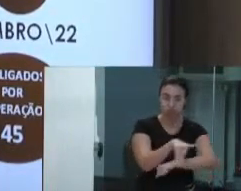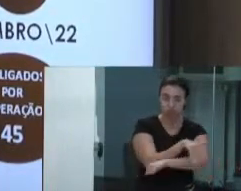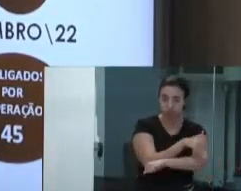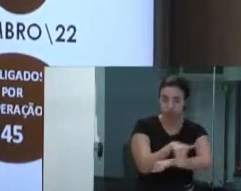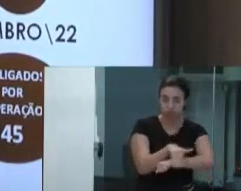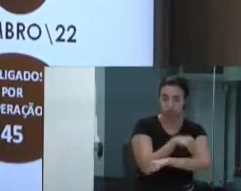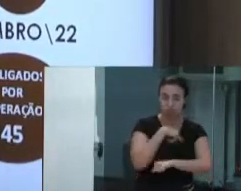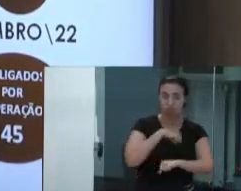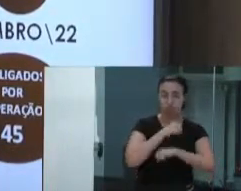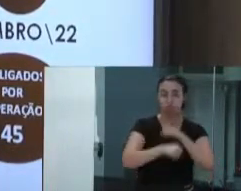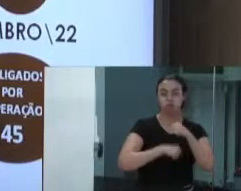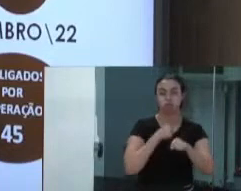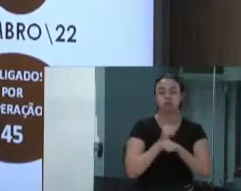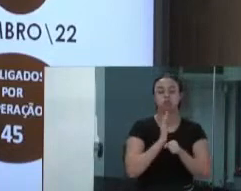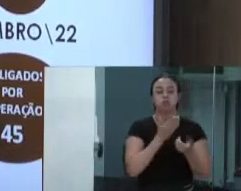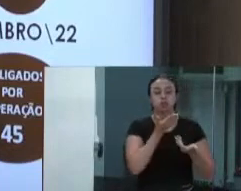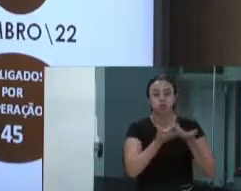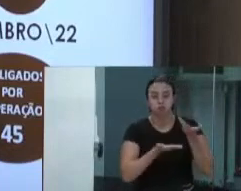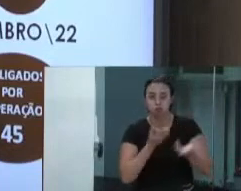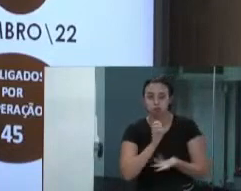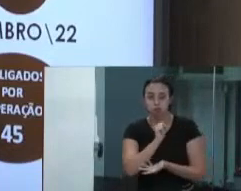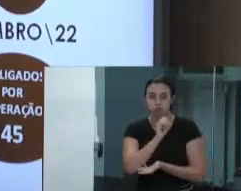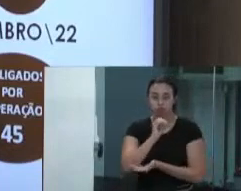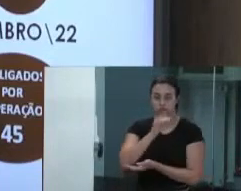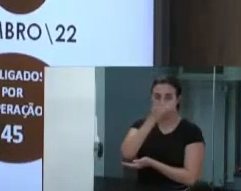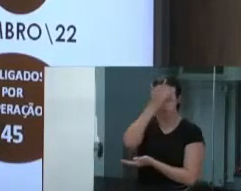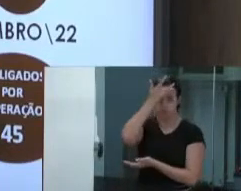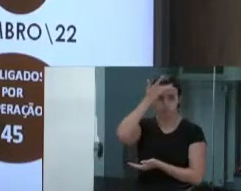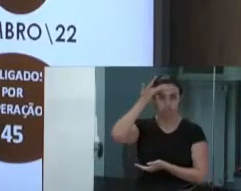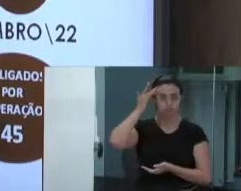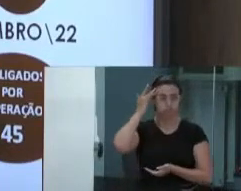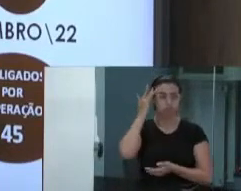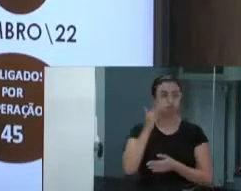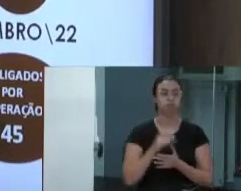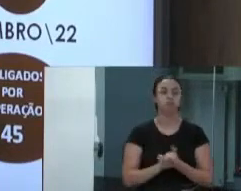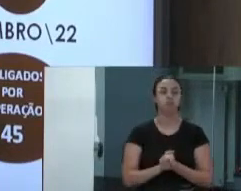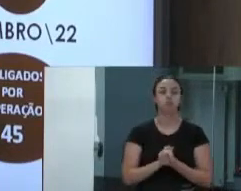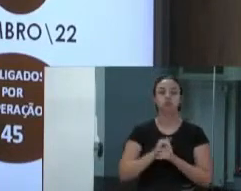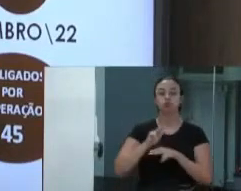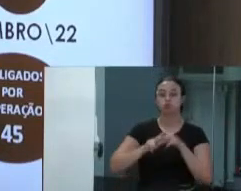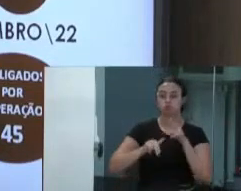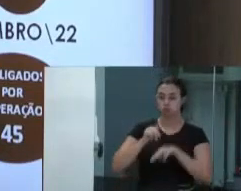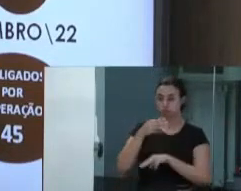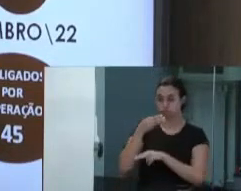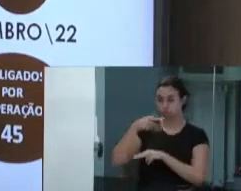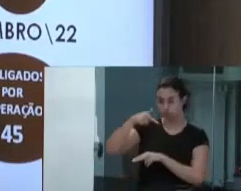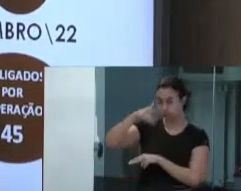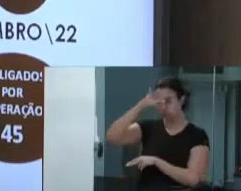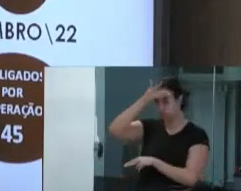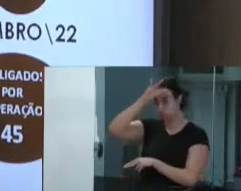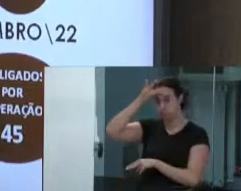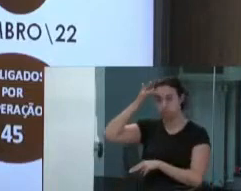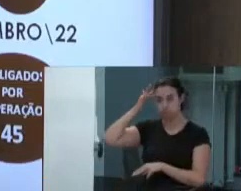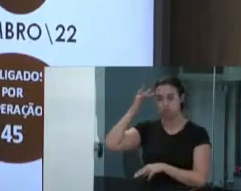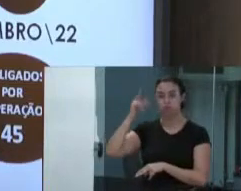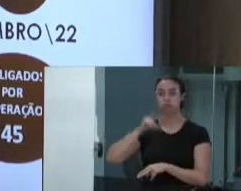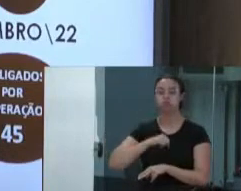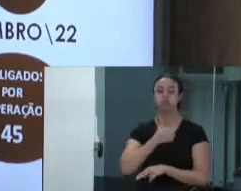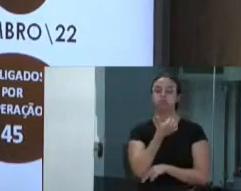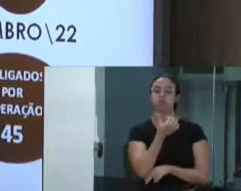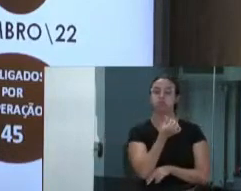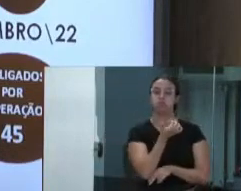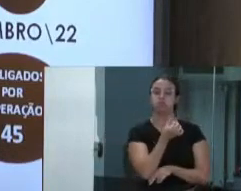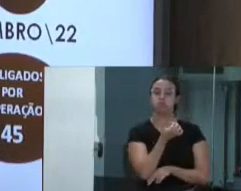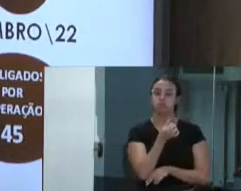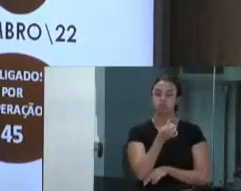Tínhamos, né, esse ano nós já atendemos 80 pessoas no serviço de acolhimento, encerramos junho com 37, tivemos 16 desligados do